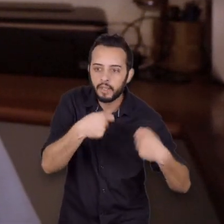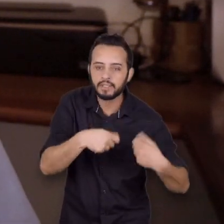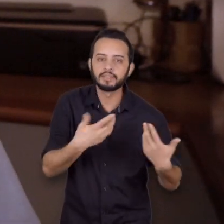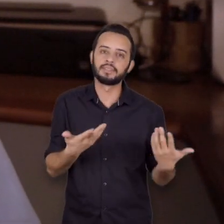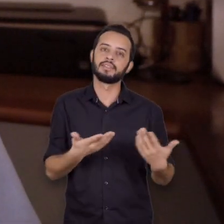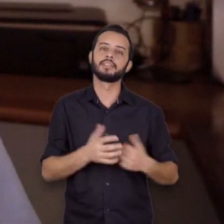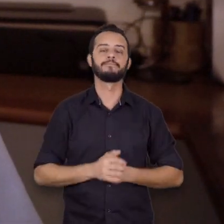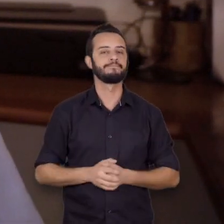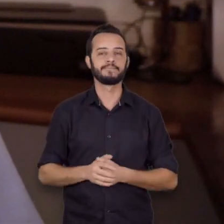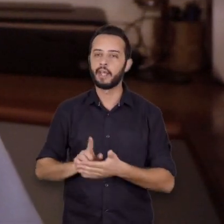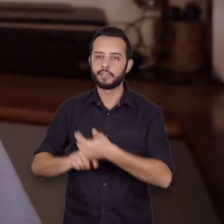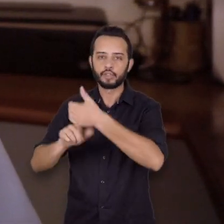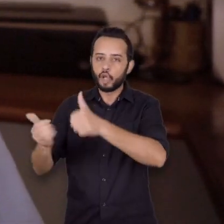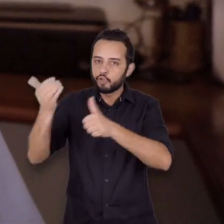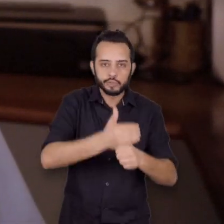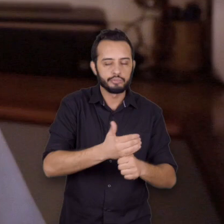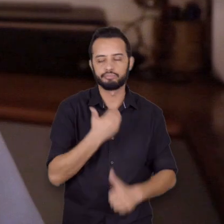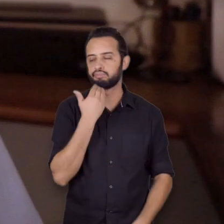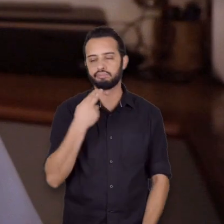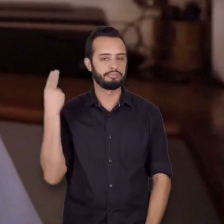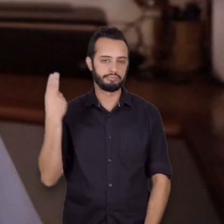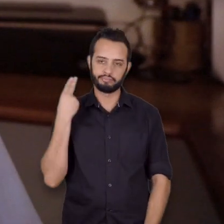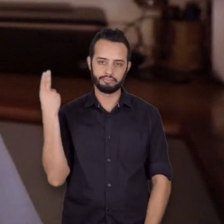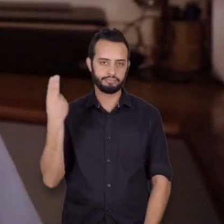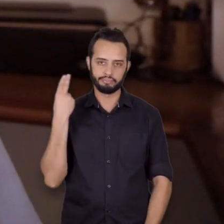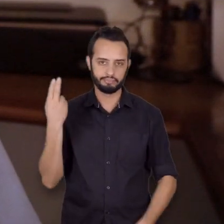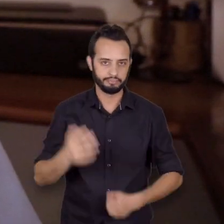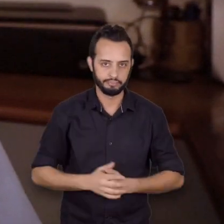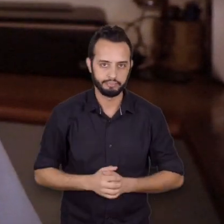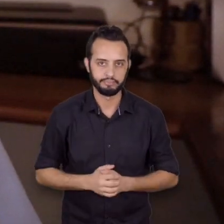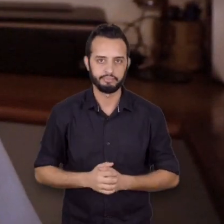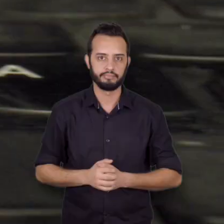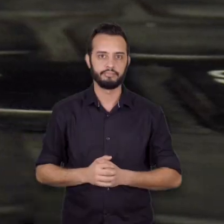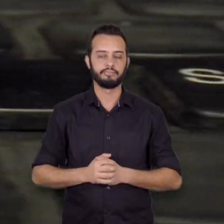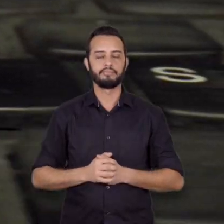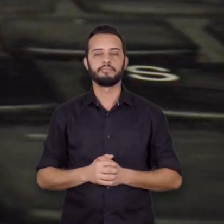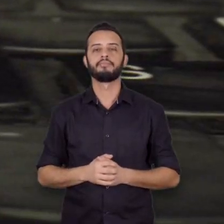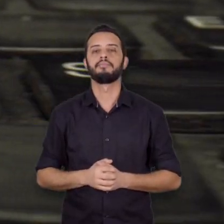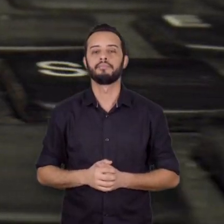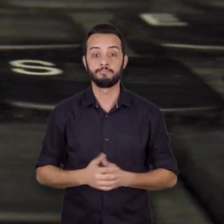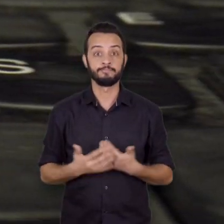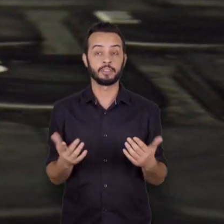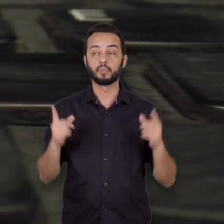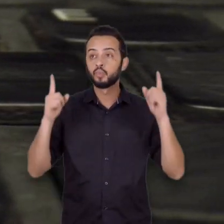ter o contato, olho no olho. Isso a tecnologia não consegue fazer ainda.